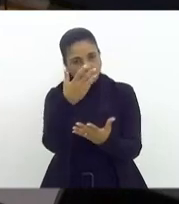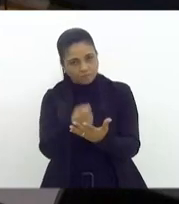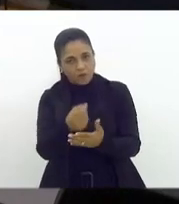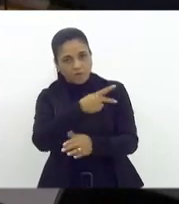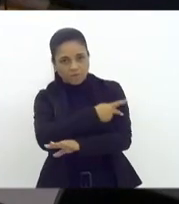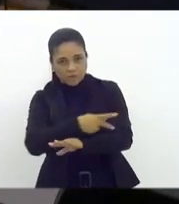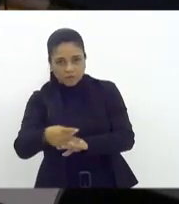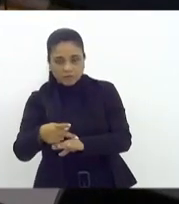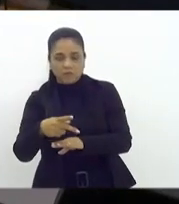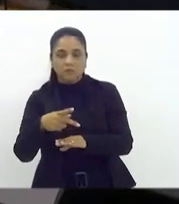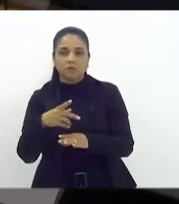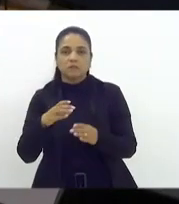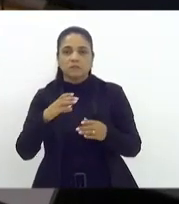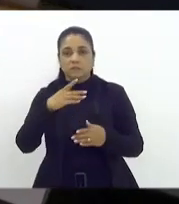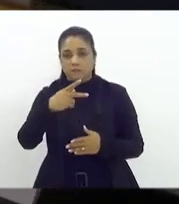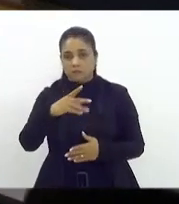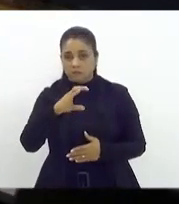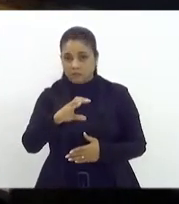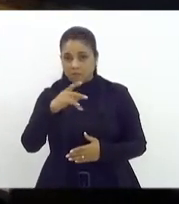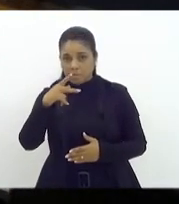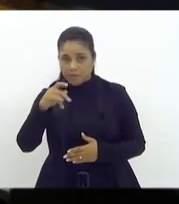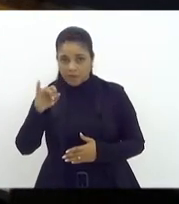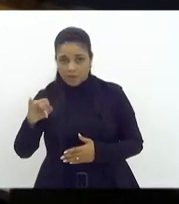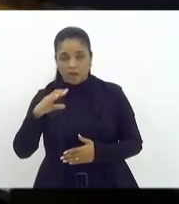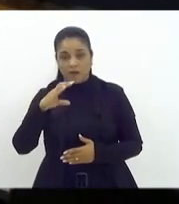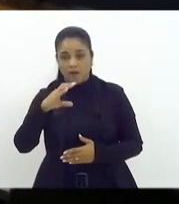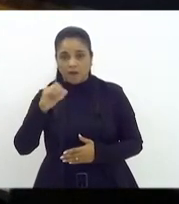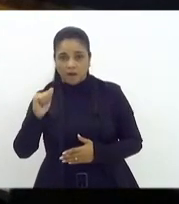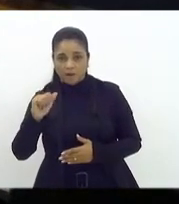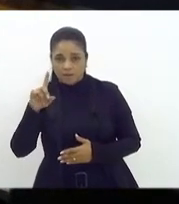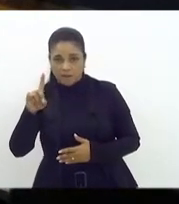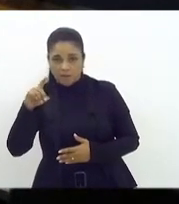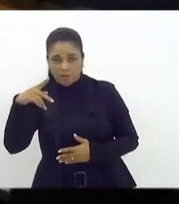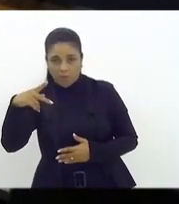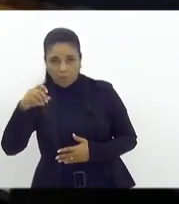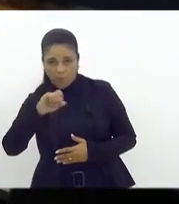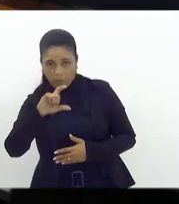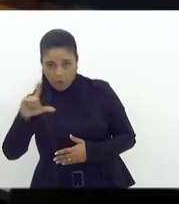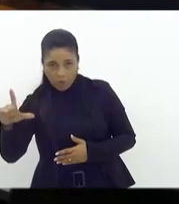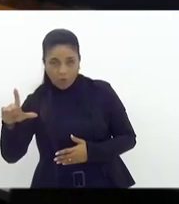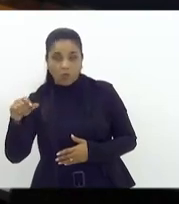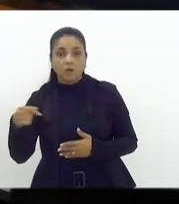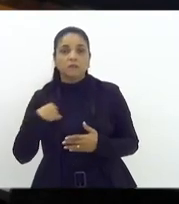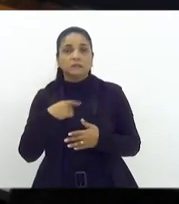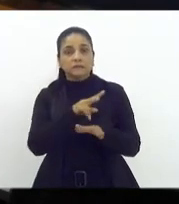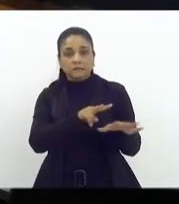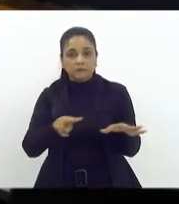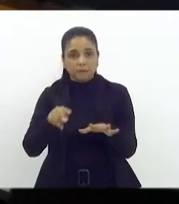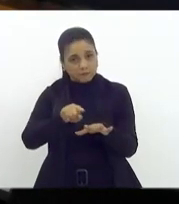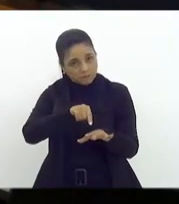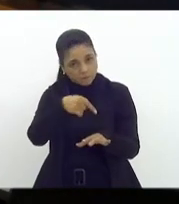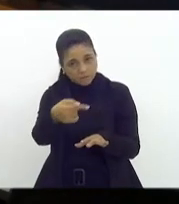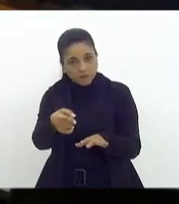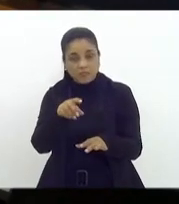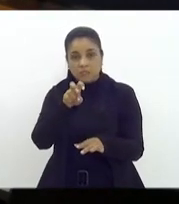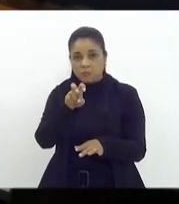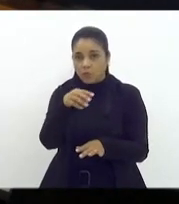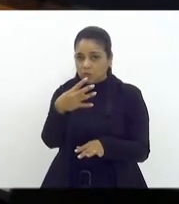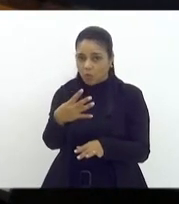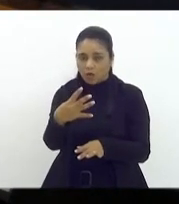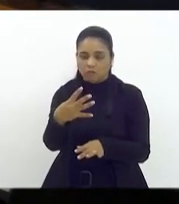desta CPI a cadepol e na próxima semana já será a 54